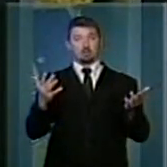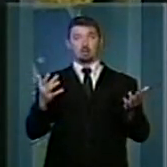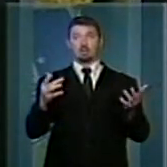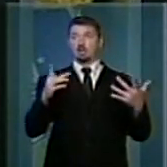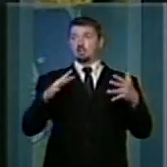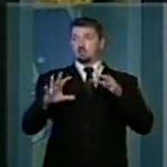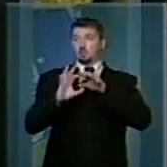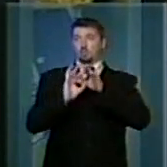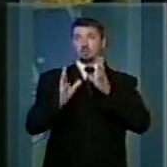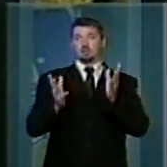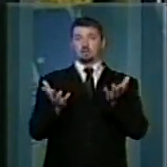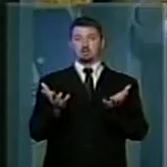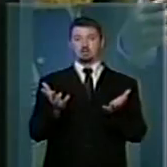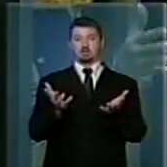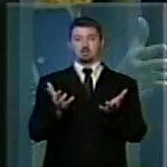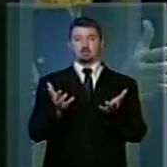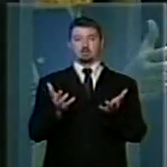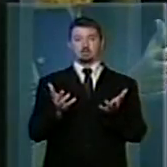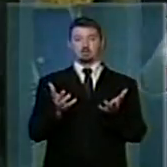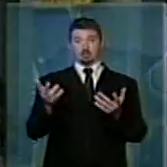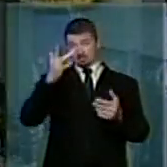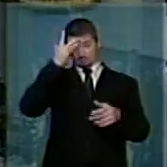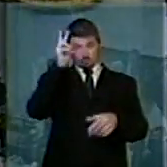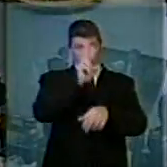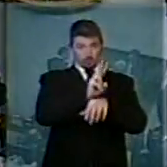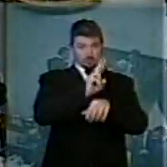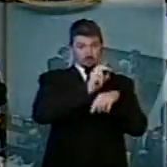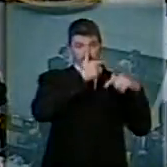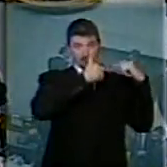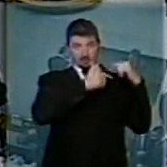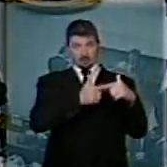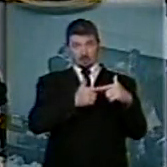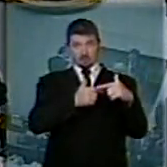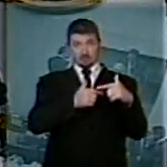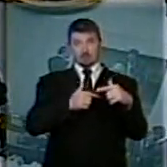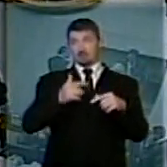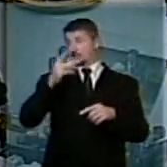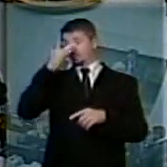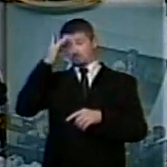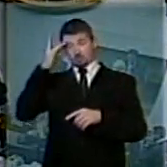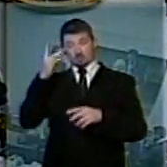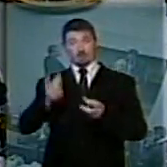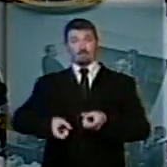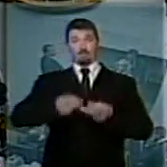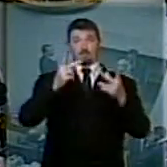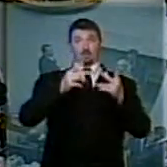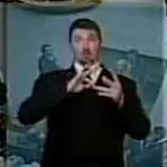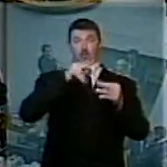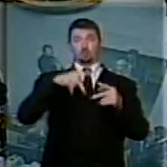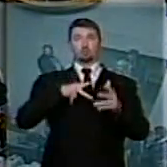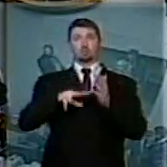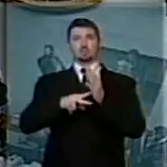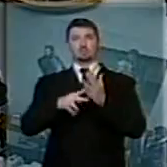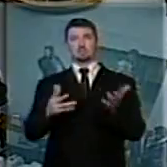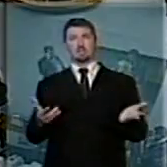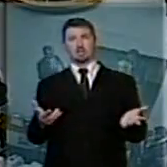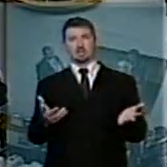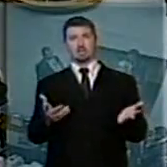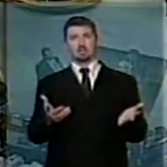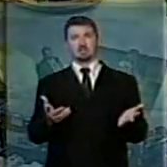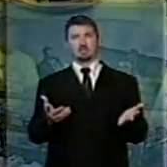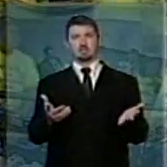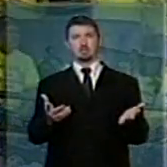unidade dos conservadores, dos privatizantes com os sindicalistas, já que